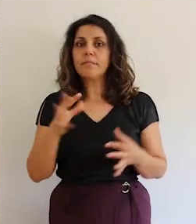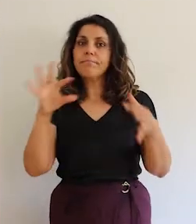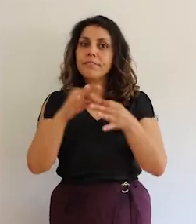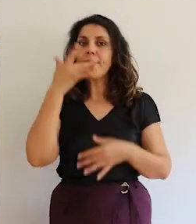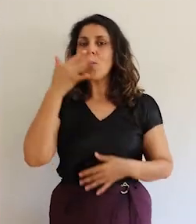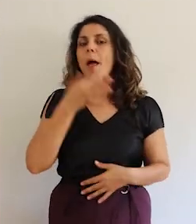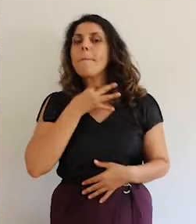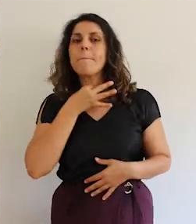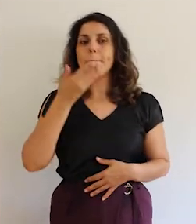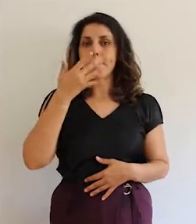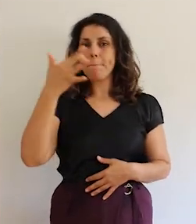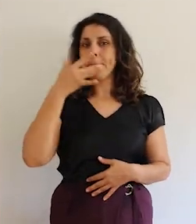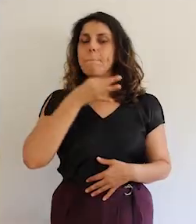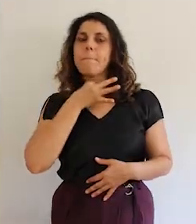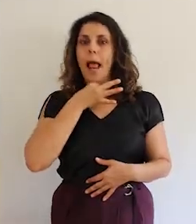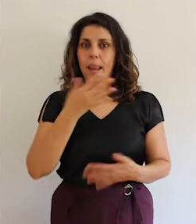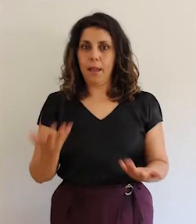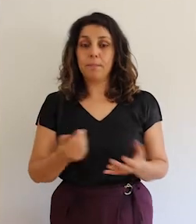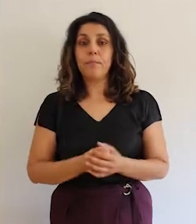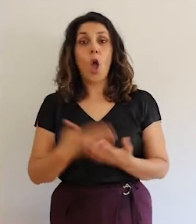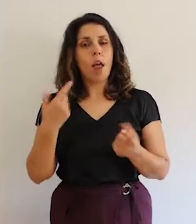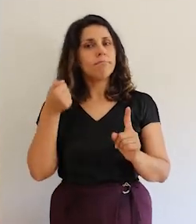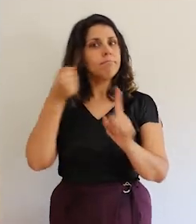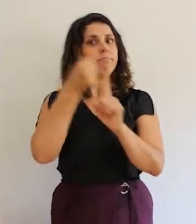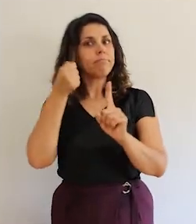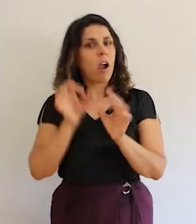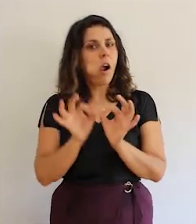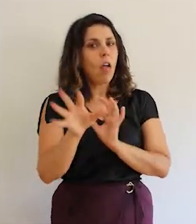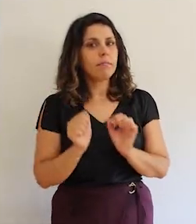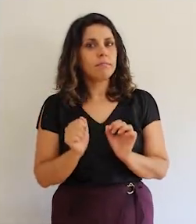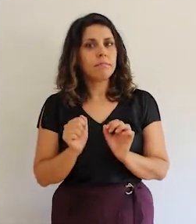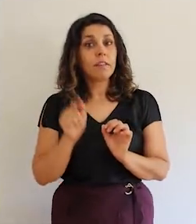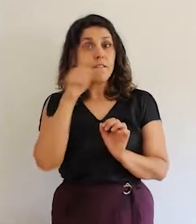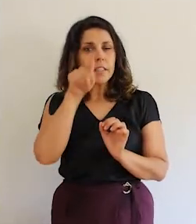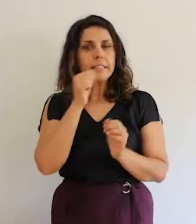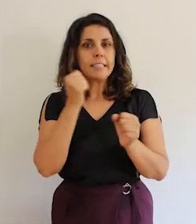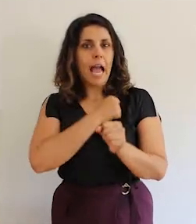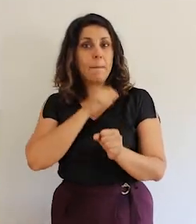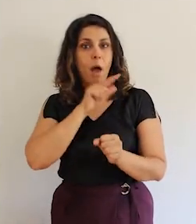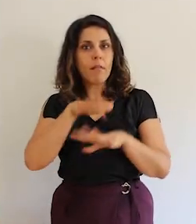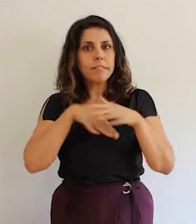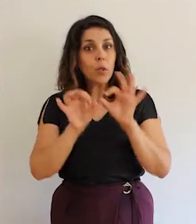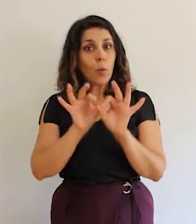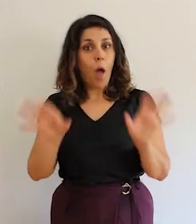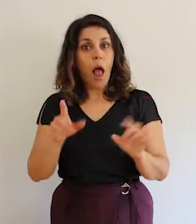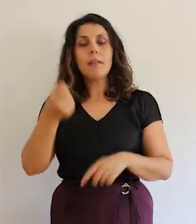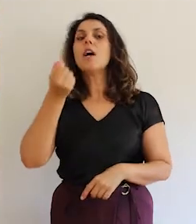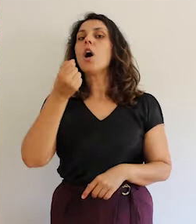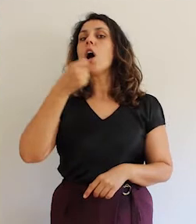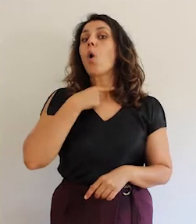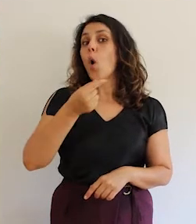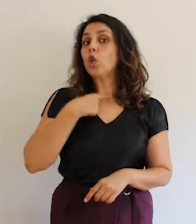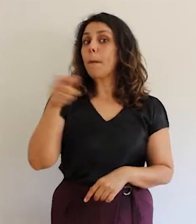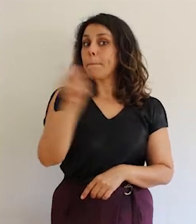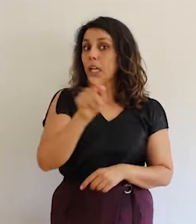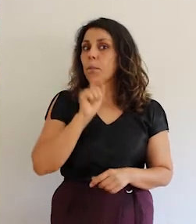a rosa da Amália Rodrigues. Agora vou deixar um desafio. Construam em casa a vossa rosa e durante o